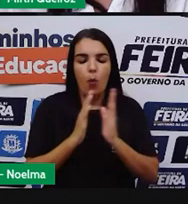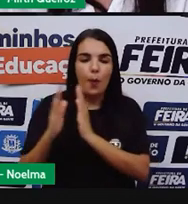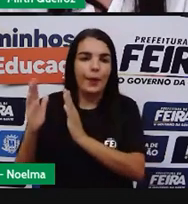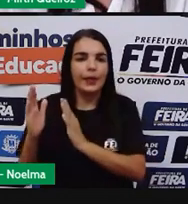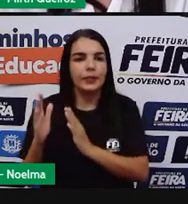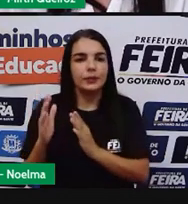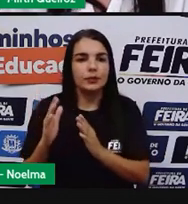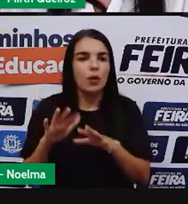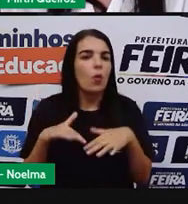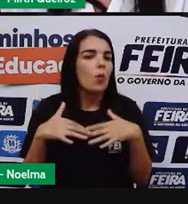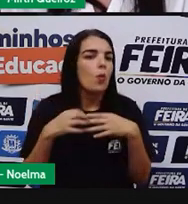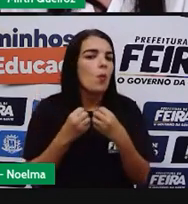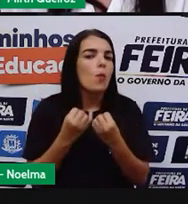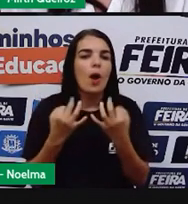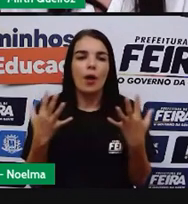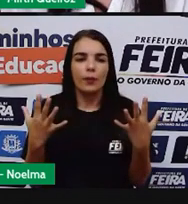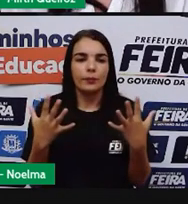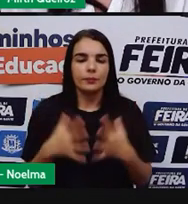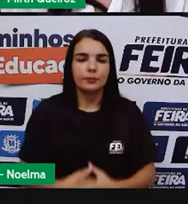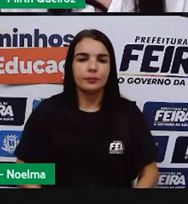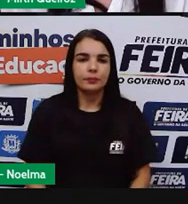que adaptações vocês passaram?